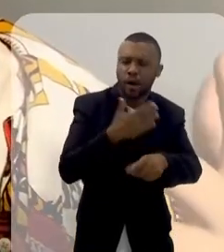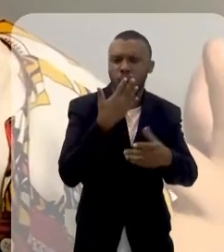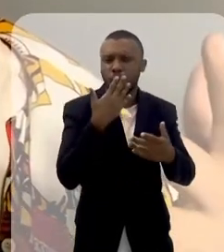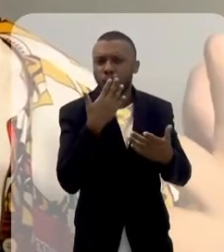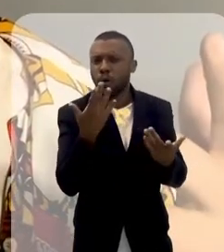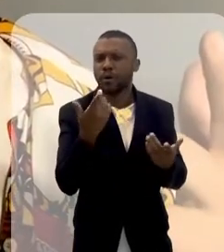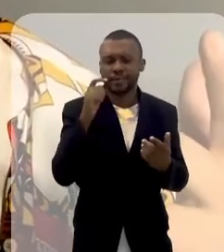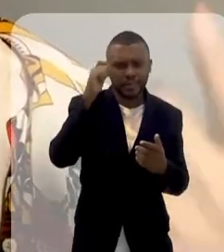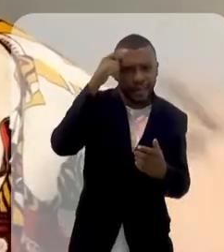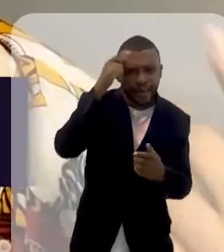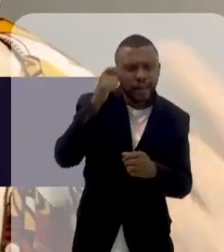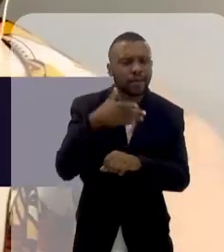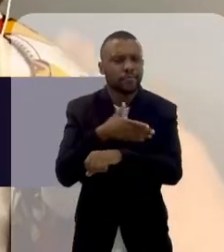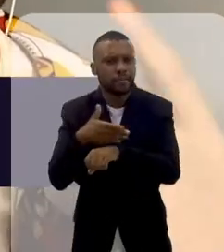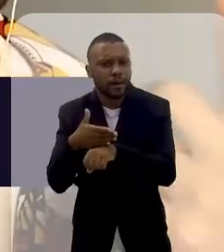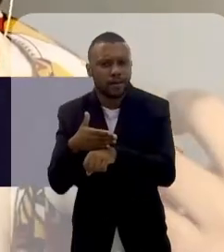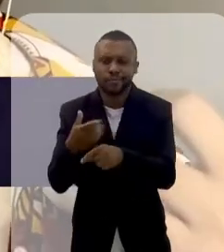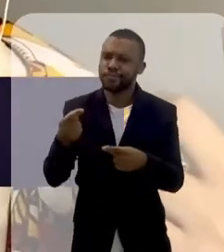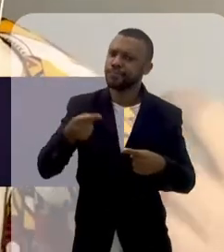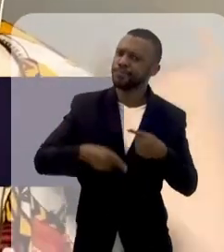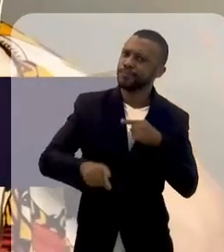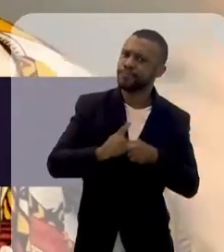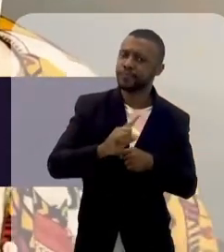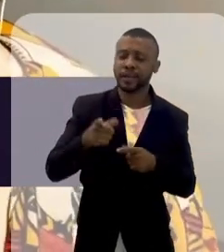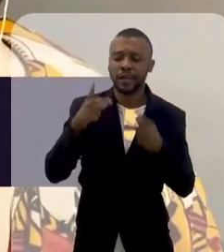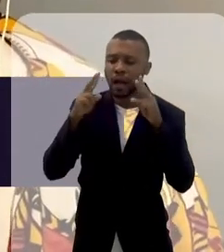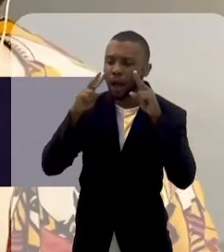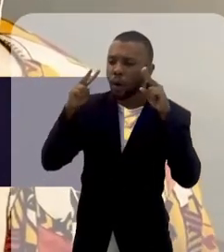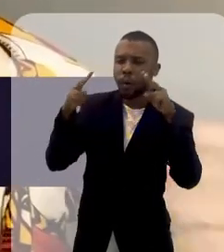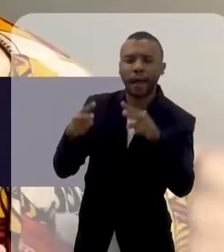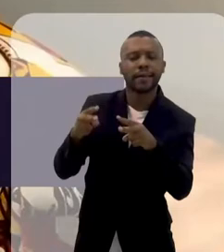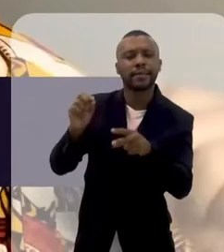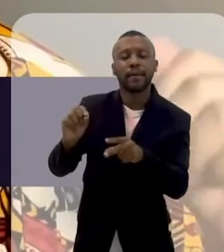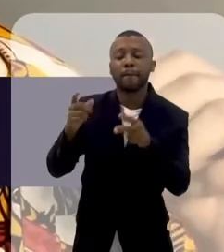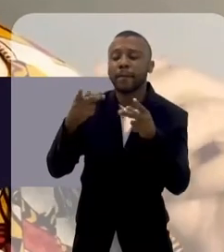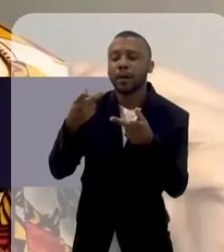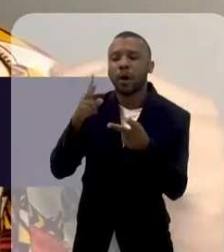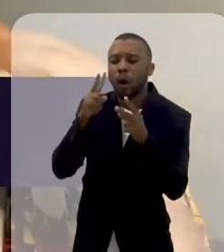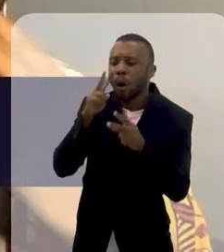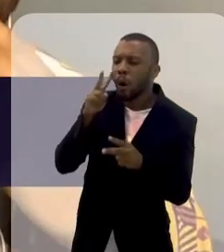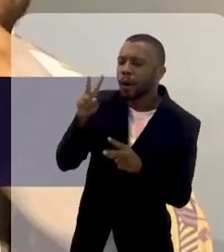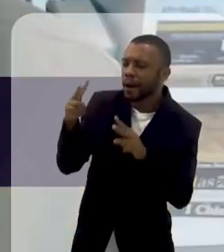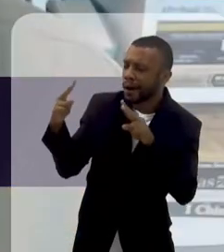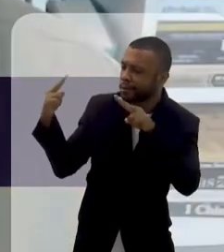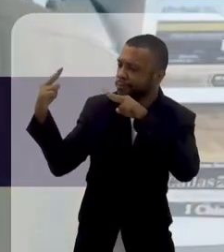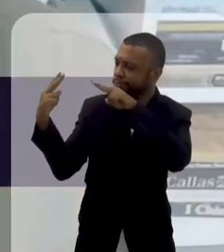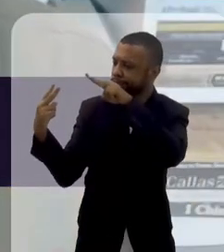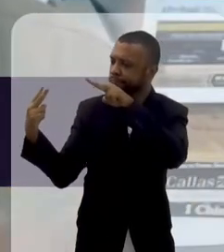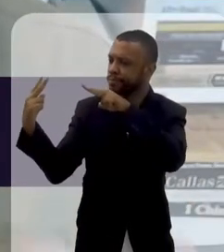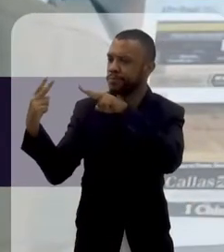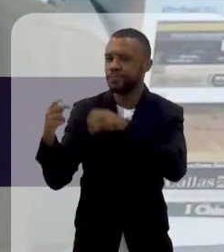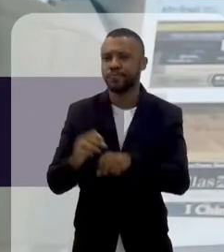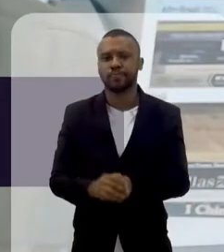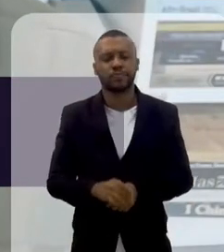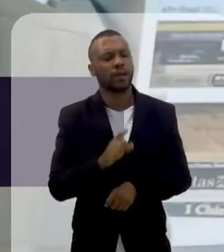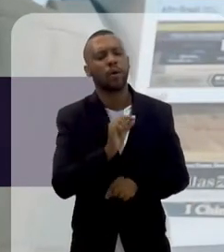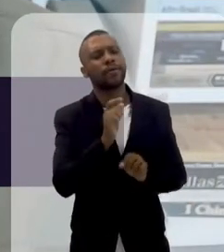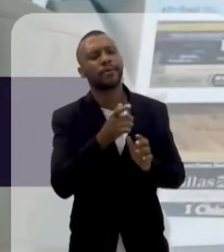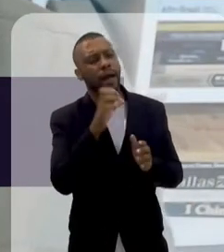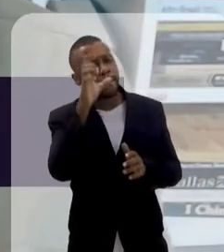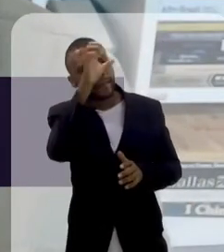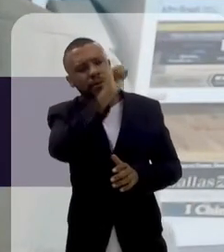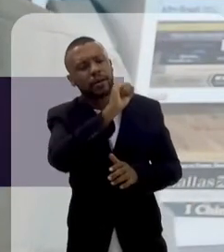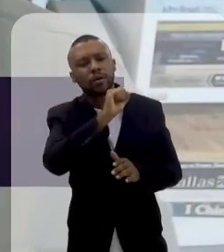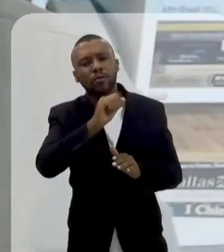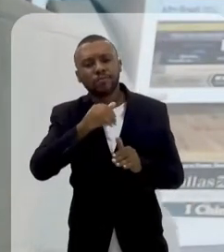né? E aí as pessoas reconhecem que a gente é irmão pelo olhar. Isso é muito louco. O que você